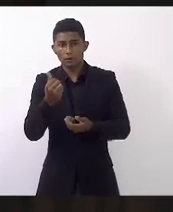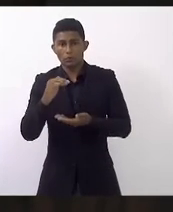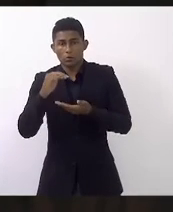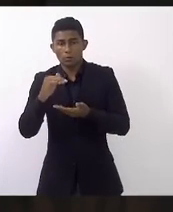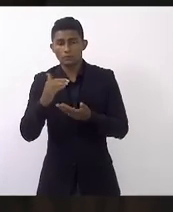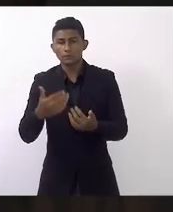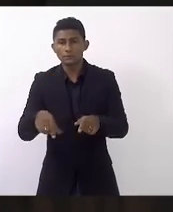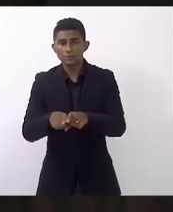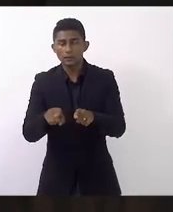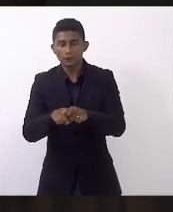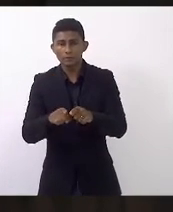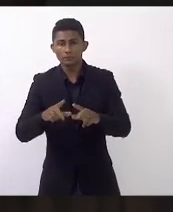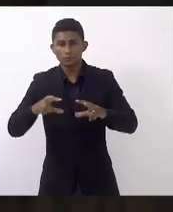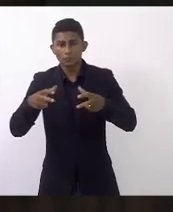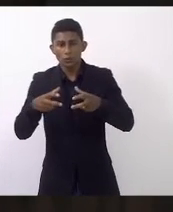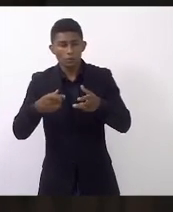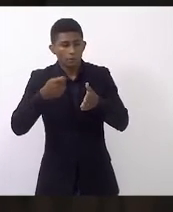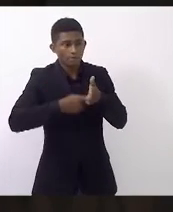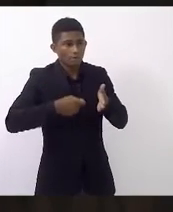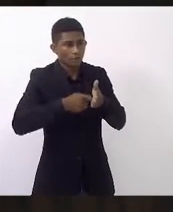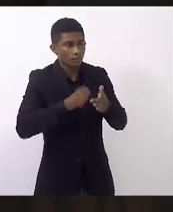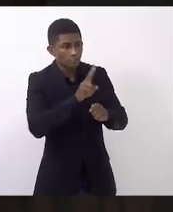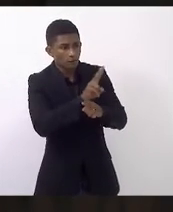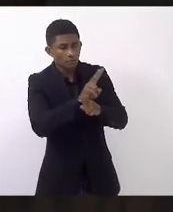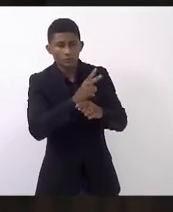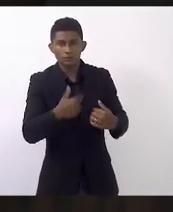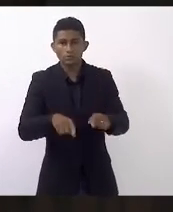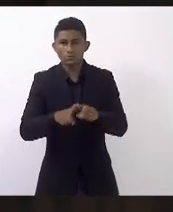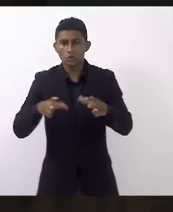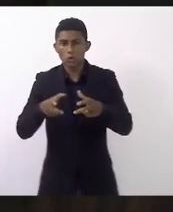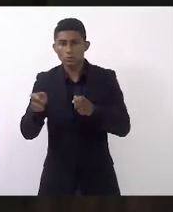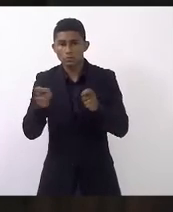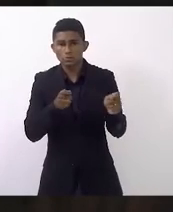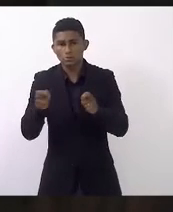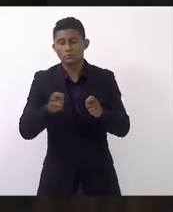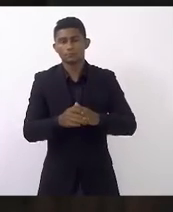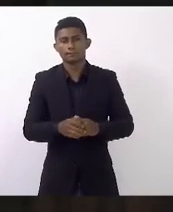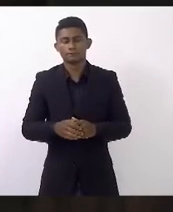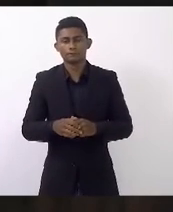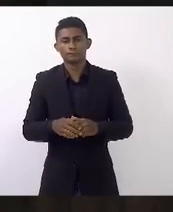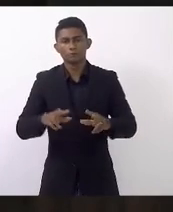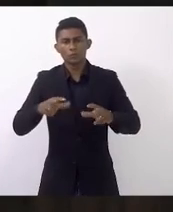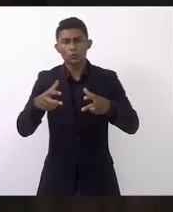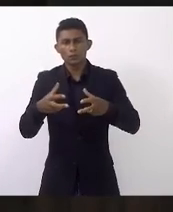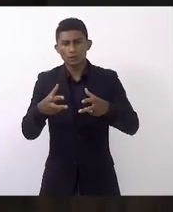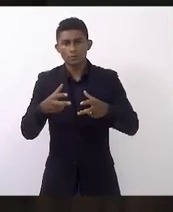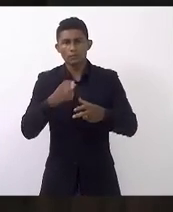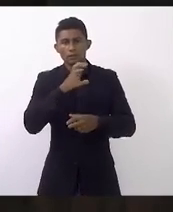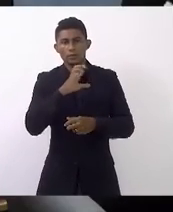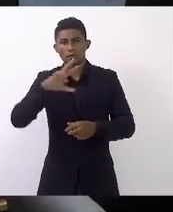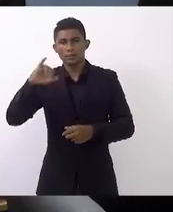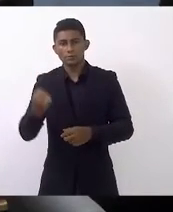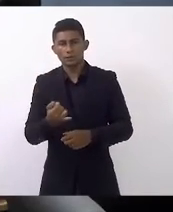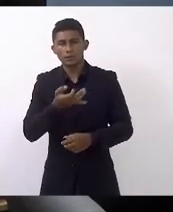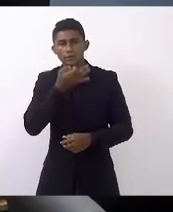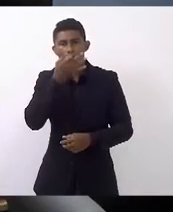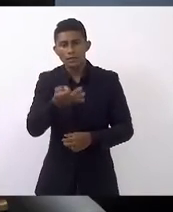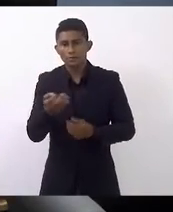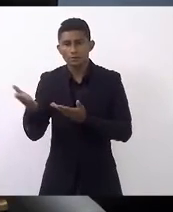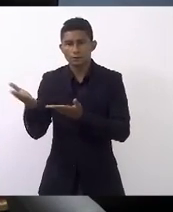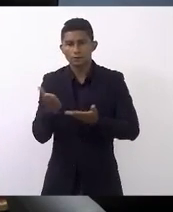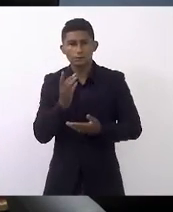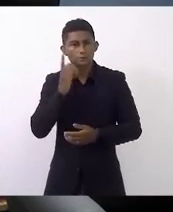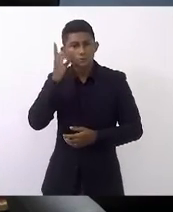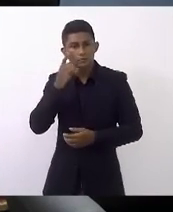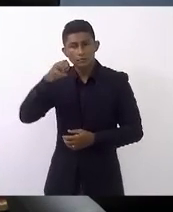Finanças, Organização Financeira e Controle. Para emitir pela CCJ, deputado Márcio Pacheco.